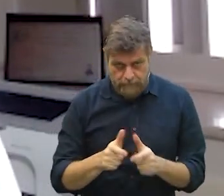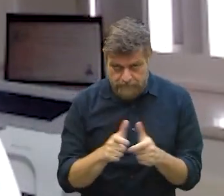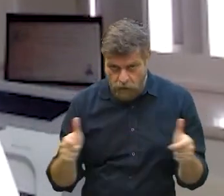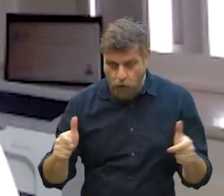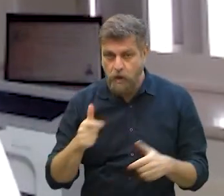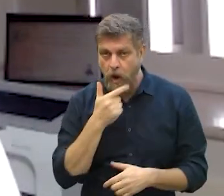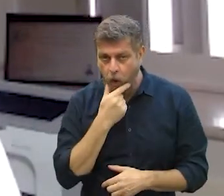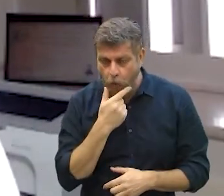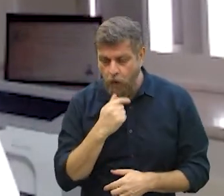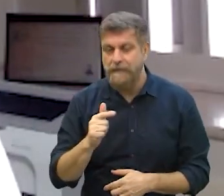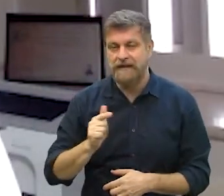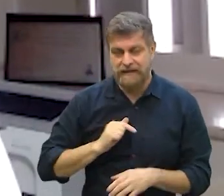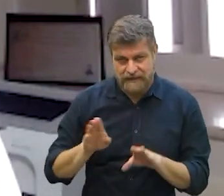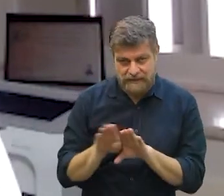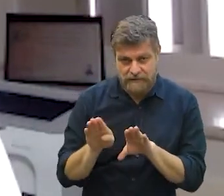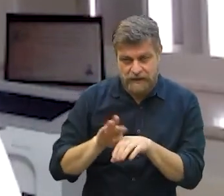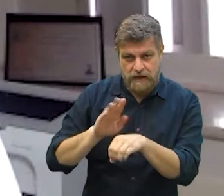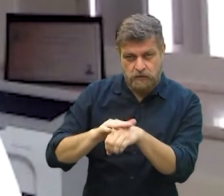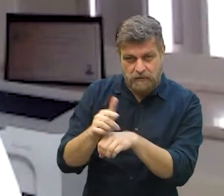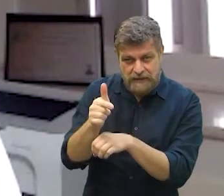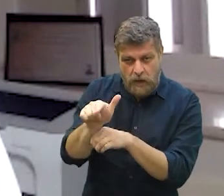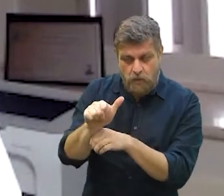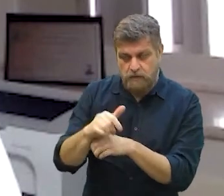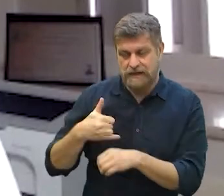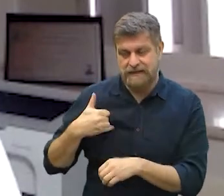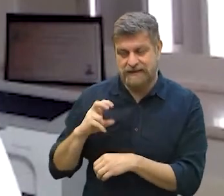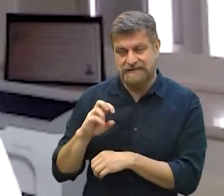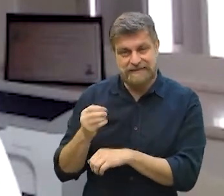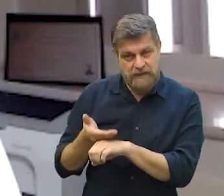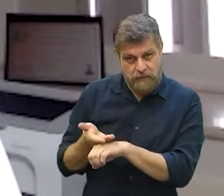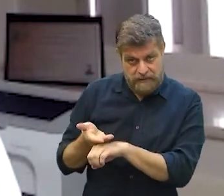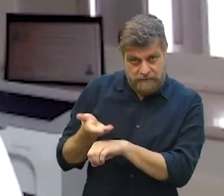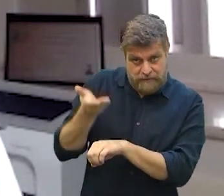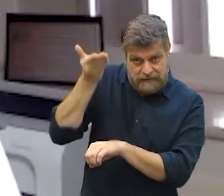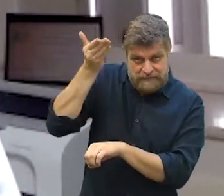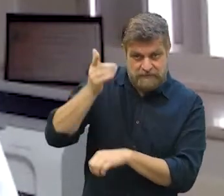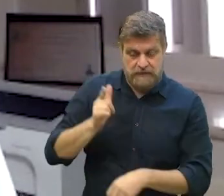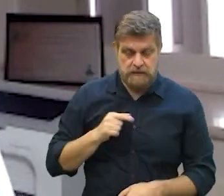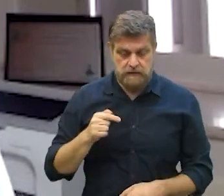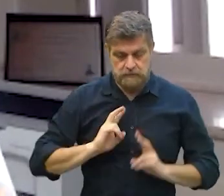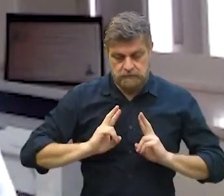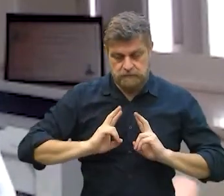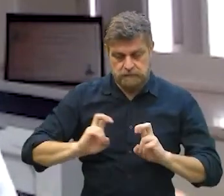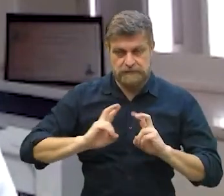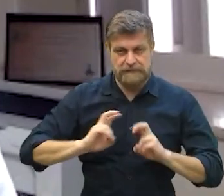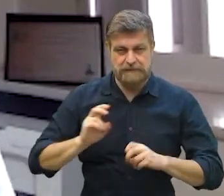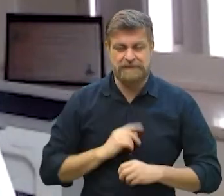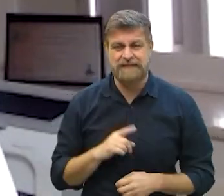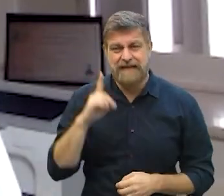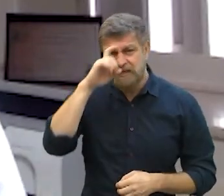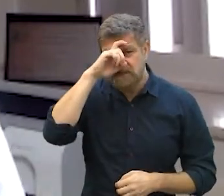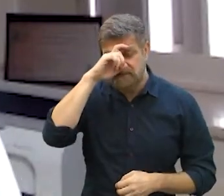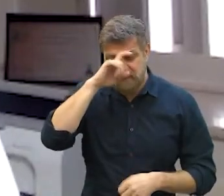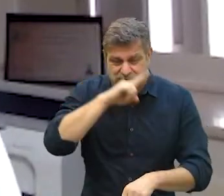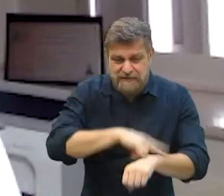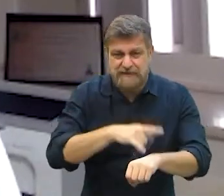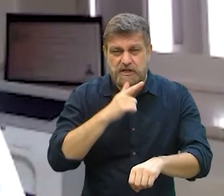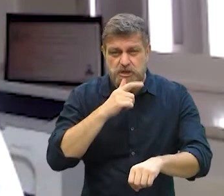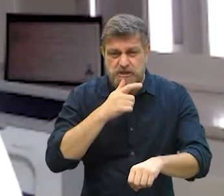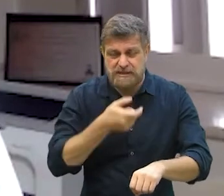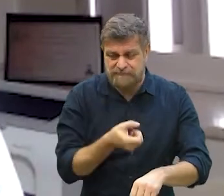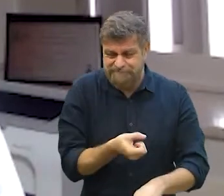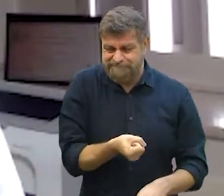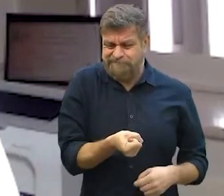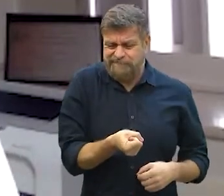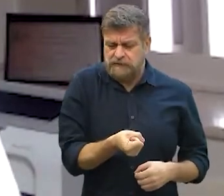mais frequente, que acomete também os homens depois de 50, 60 anos de idade, que ela traz sintomas obstrutivos. Mas a maior parte